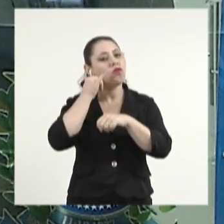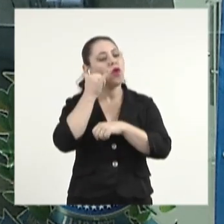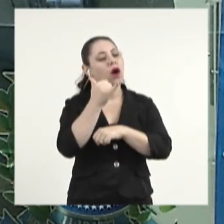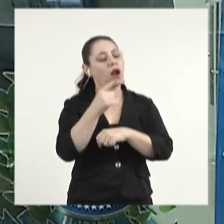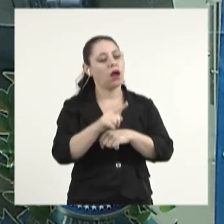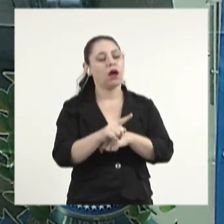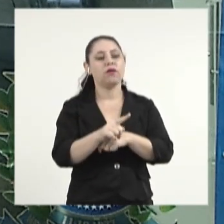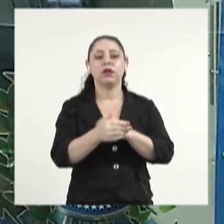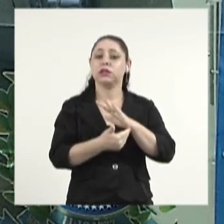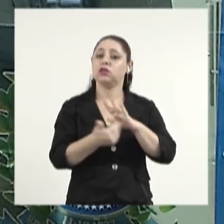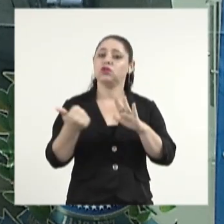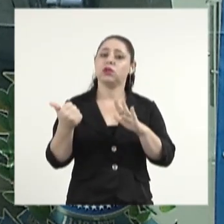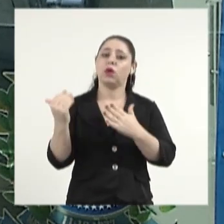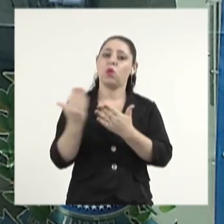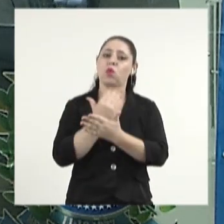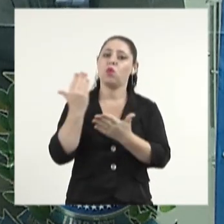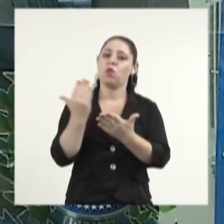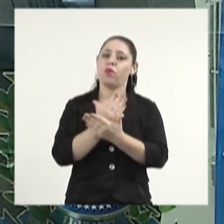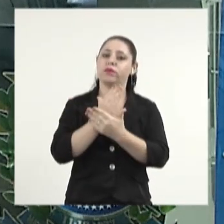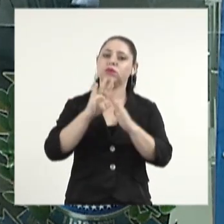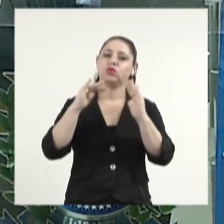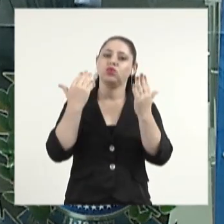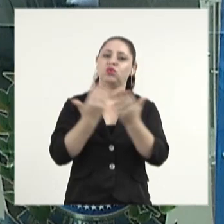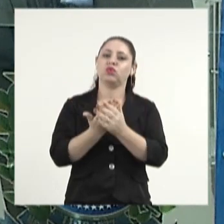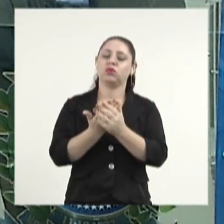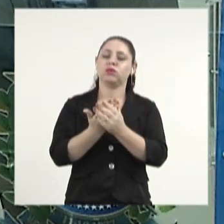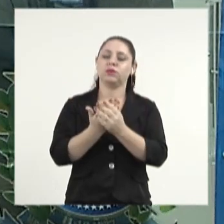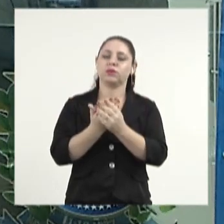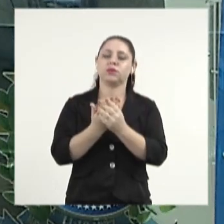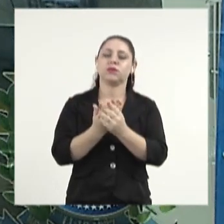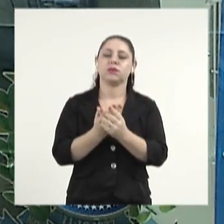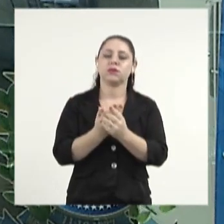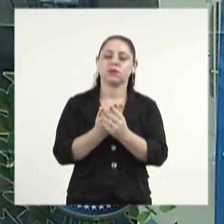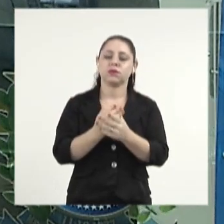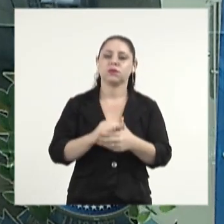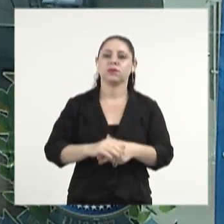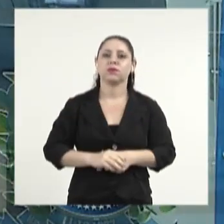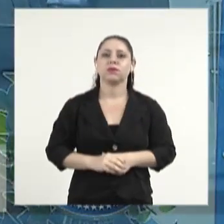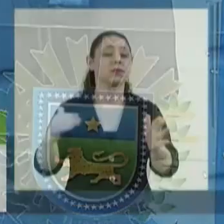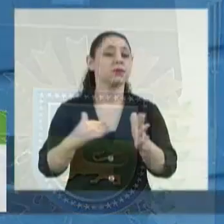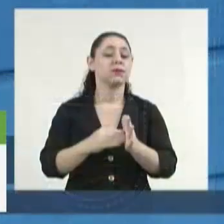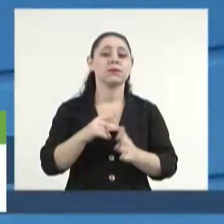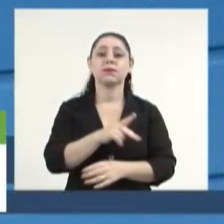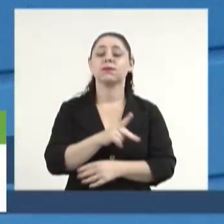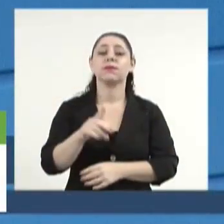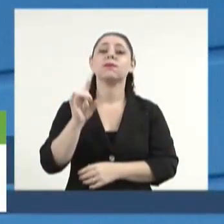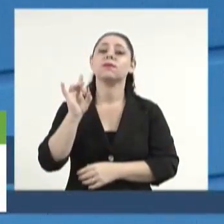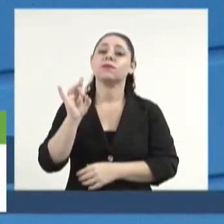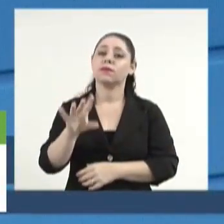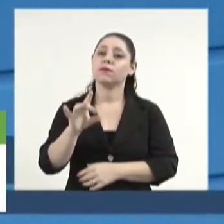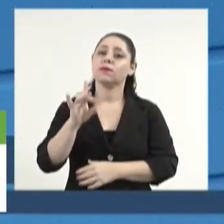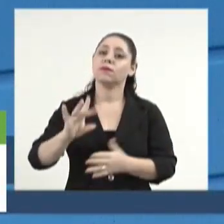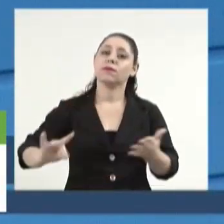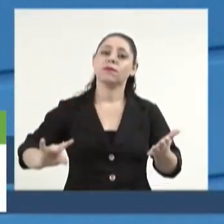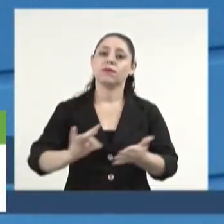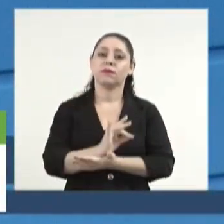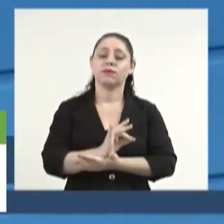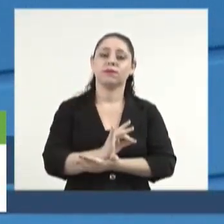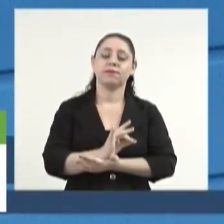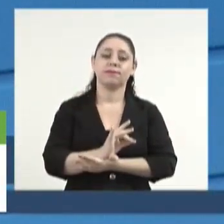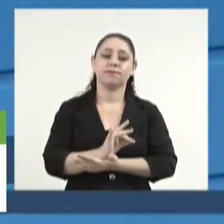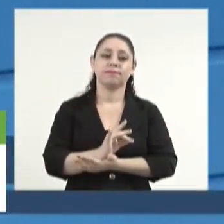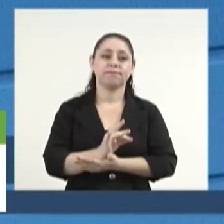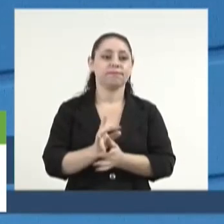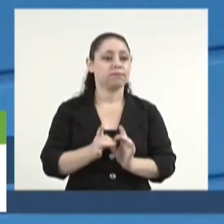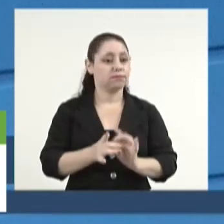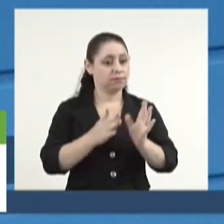governo vai fazer a retirada desse livro nas bibliotecas da rede estadual de ensino. Quero apenas fazer aqui um registro com a